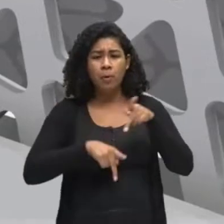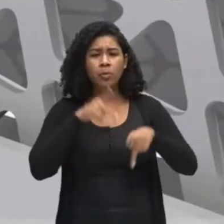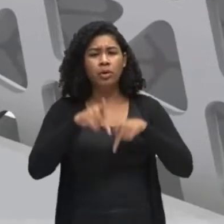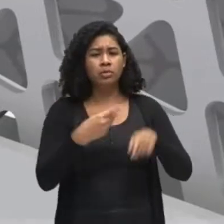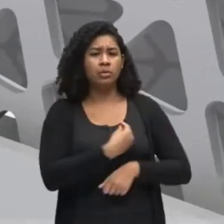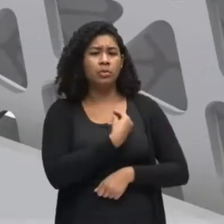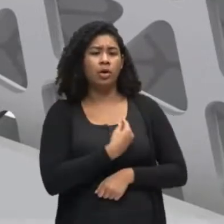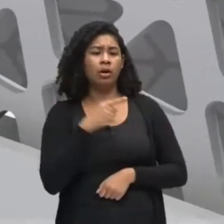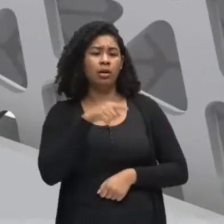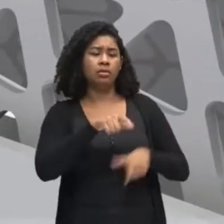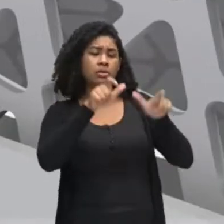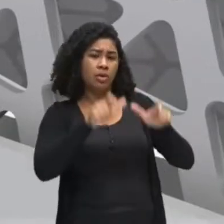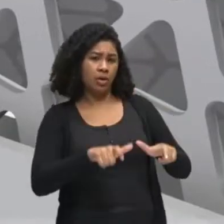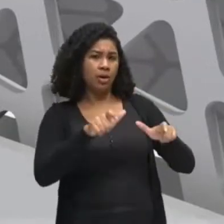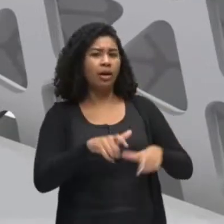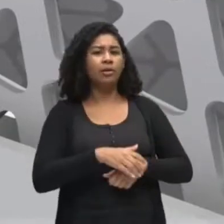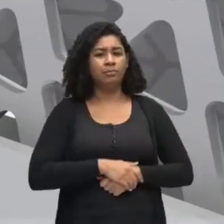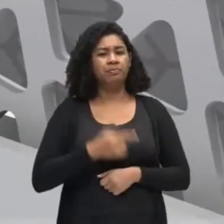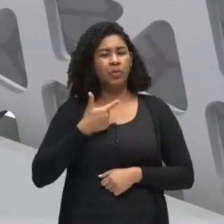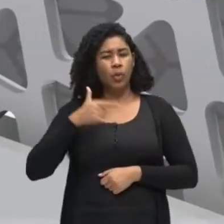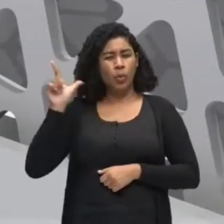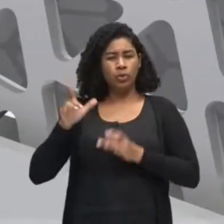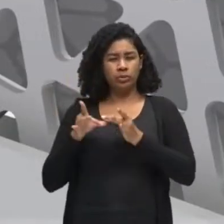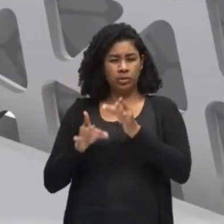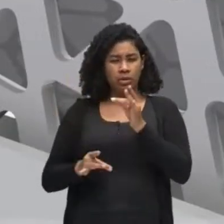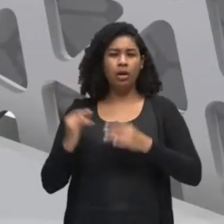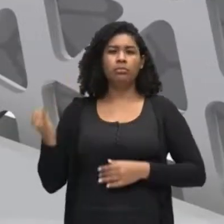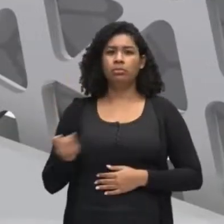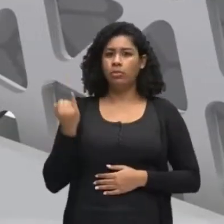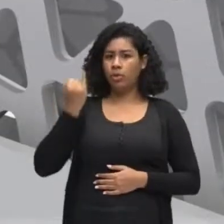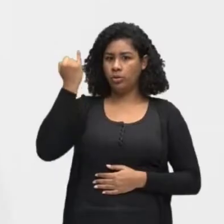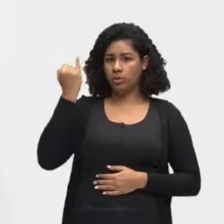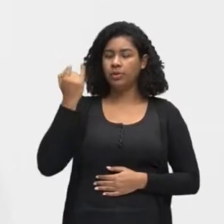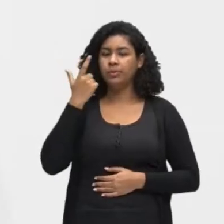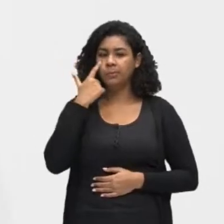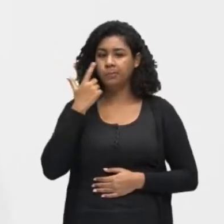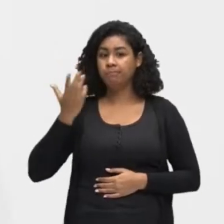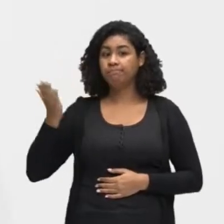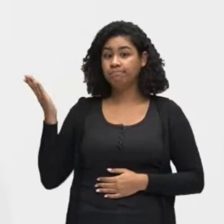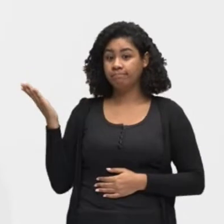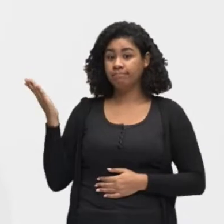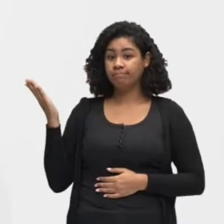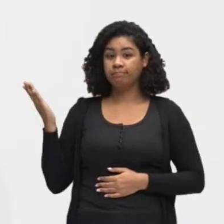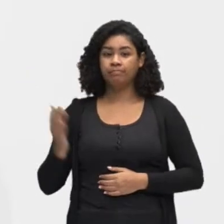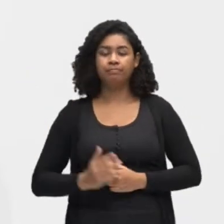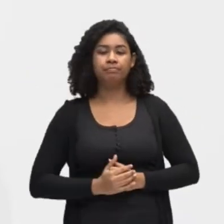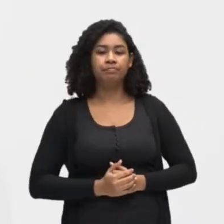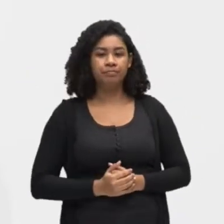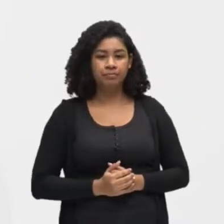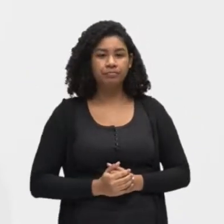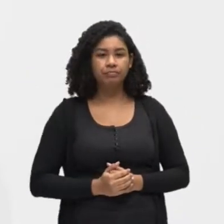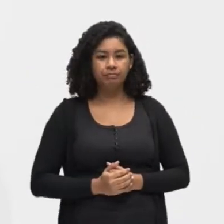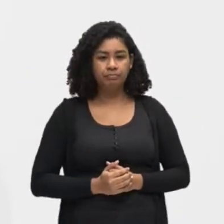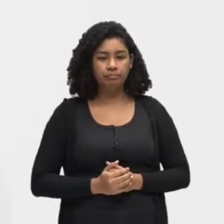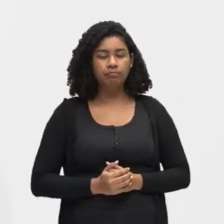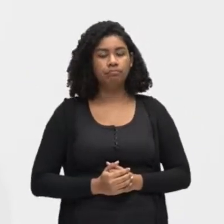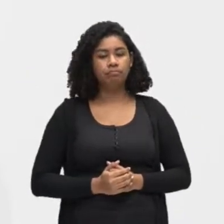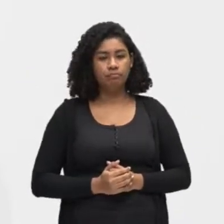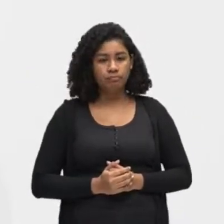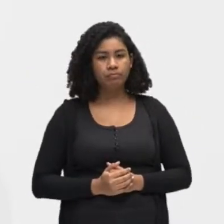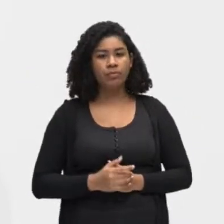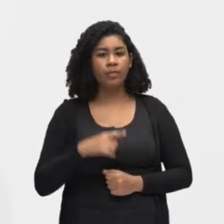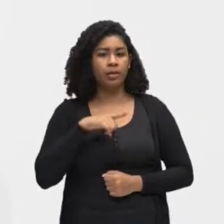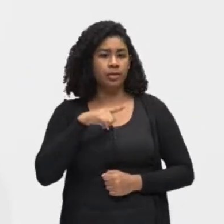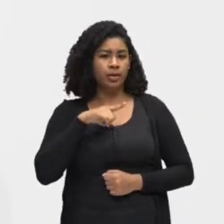essa região. Outro ponto importante, deixa eu voltar o textinho para vocês aí, rapidamente. Olha aí, eles vão chamar,